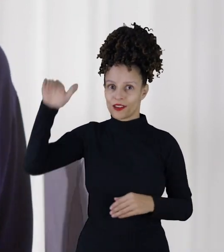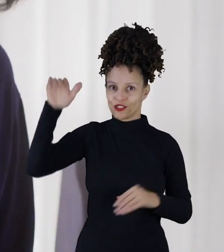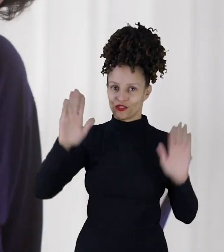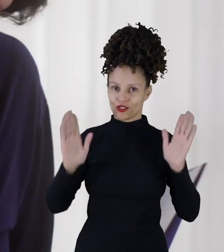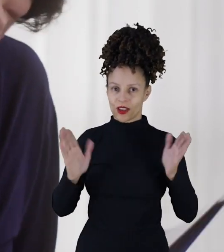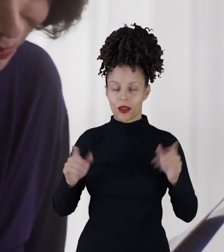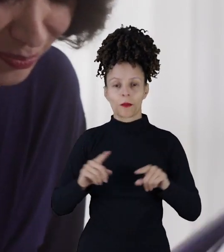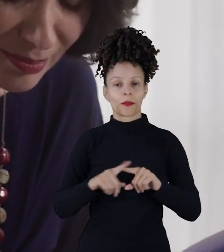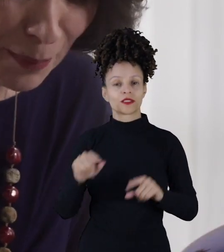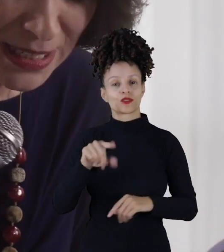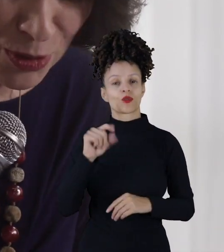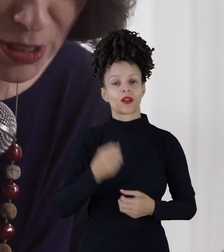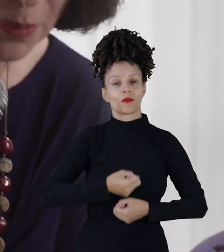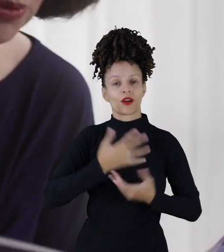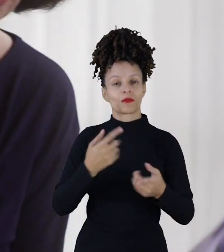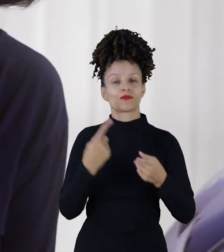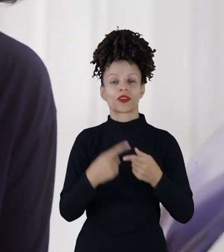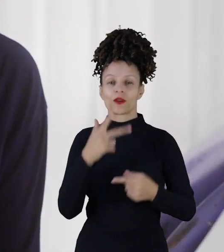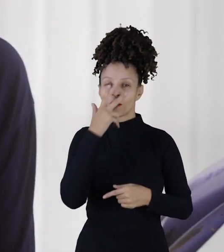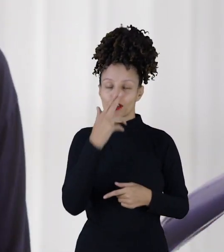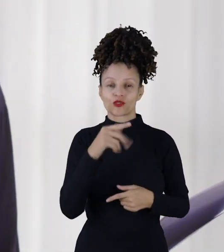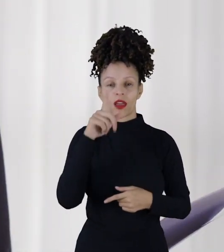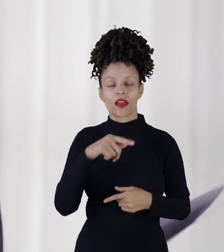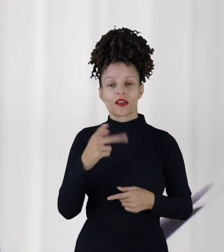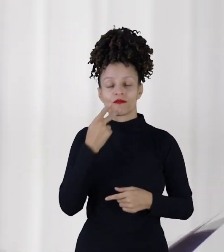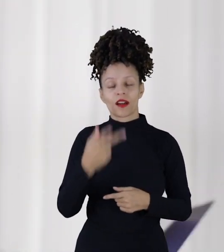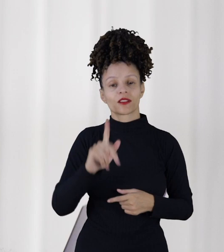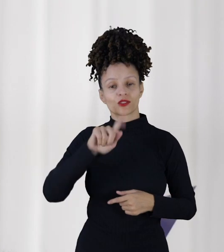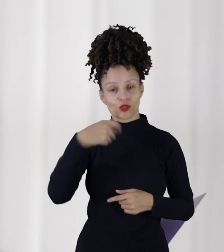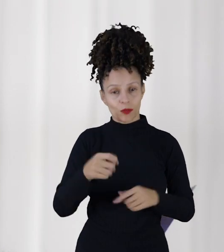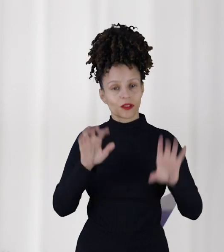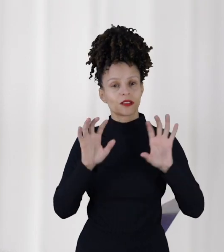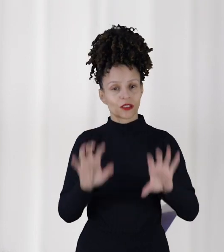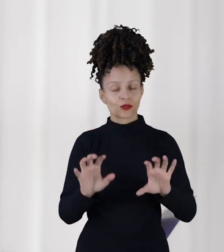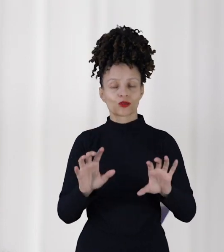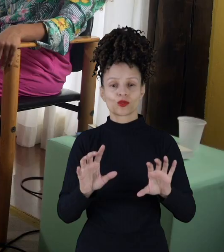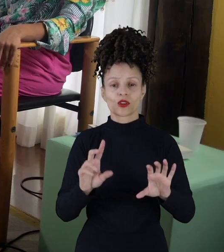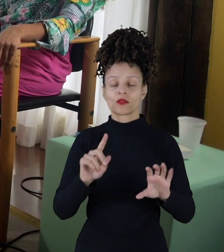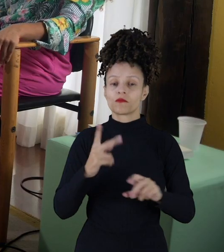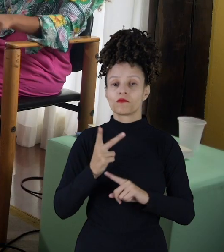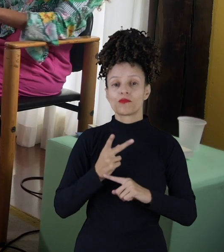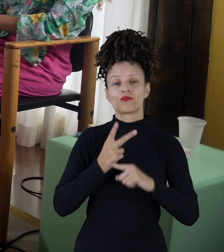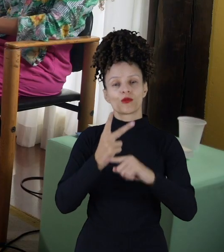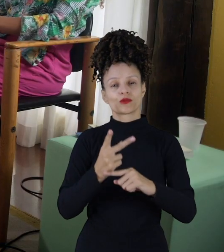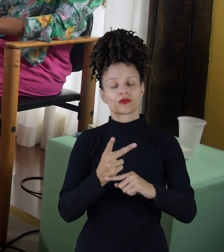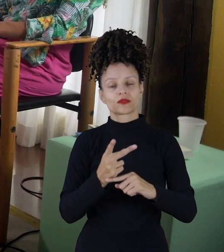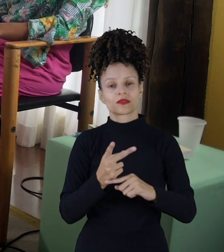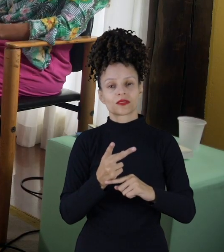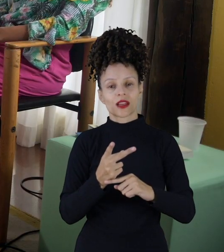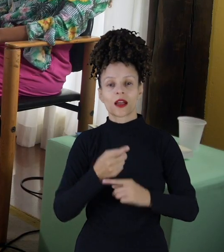Já está grande agora. Mas eu escolhi esse poema aqui porque eu acho que ele fala muito exatamente disso, né? Da